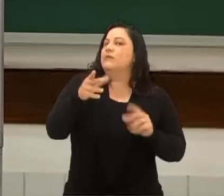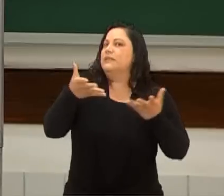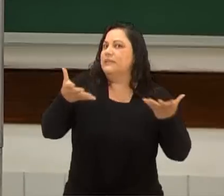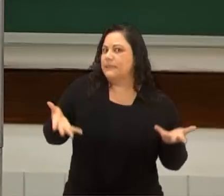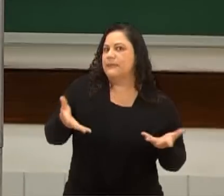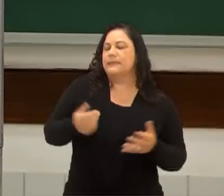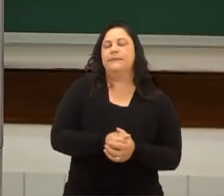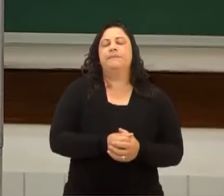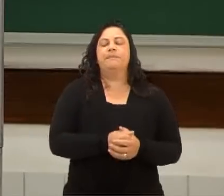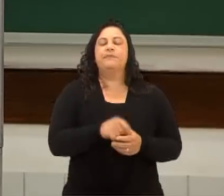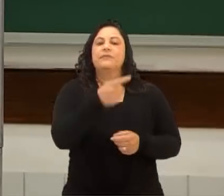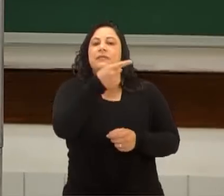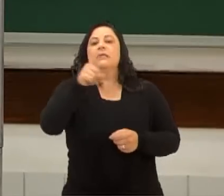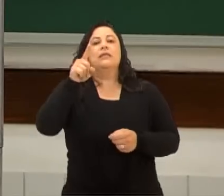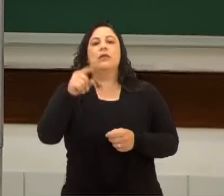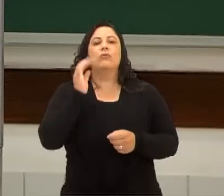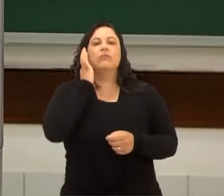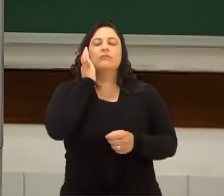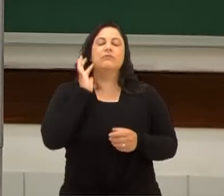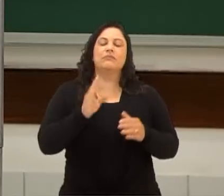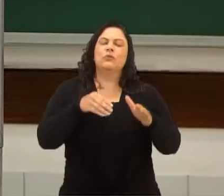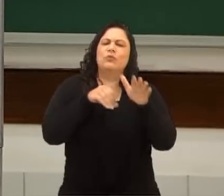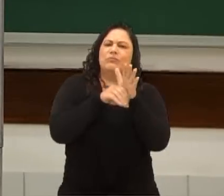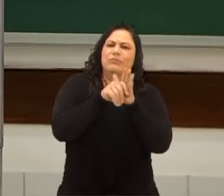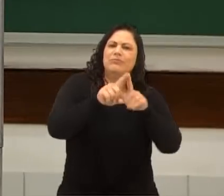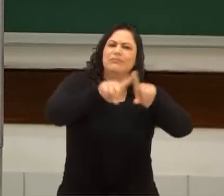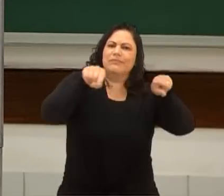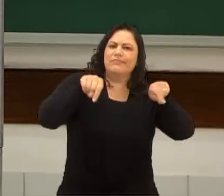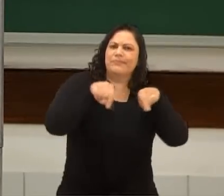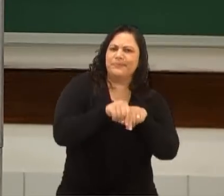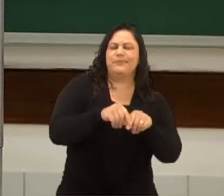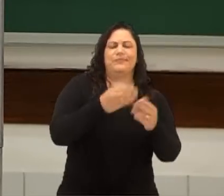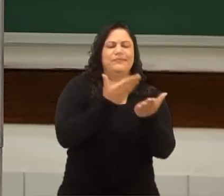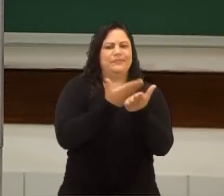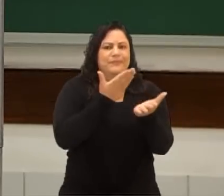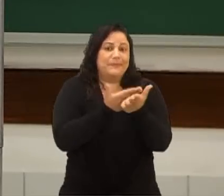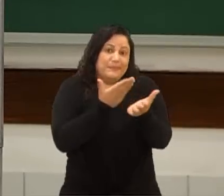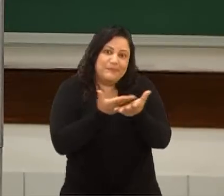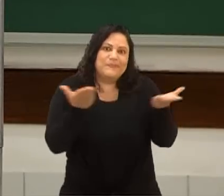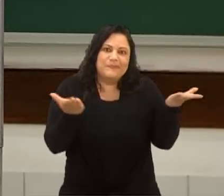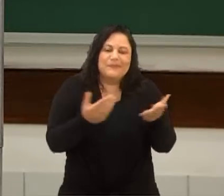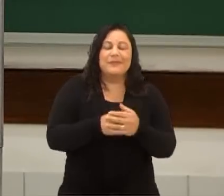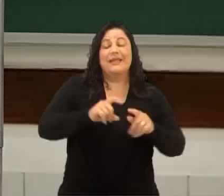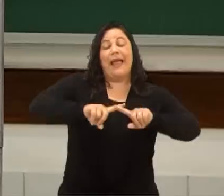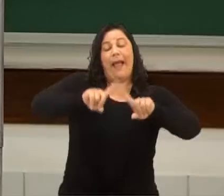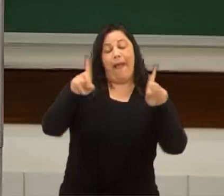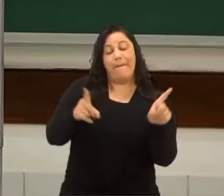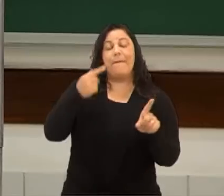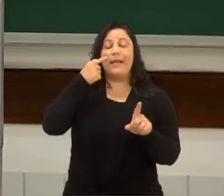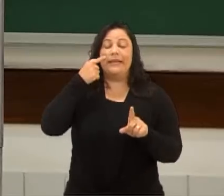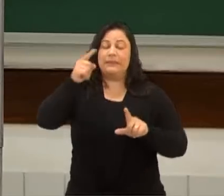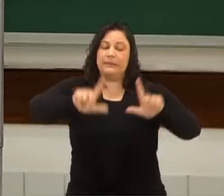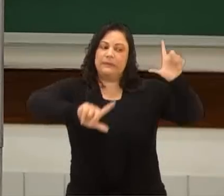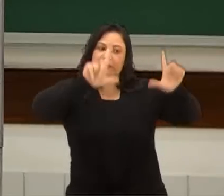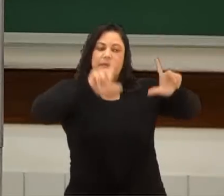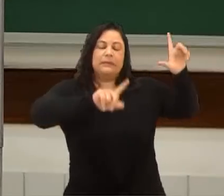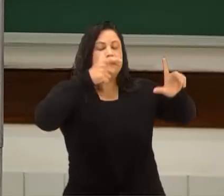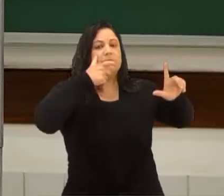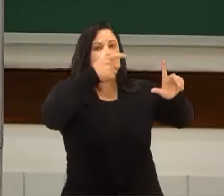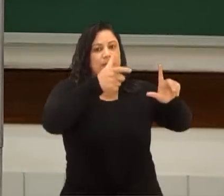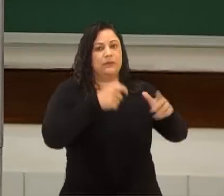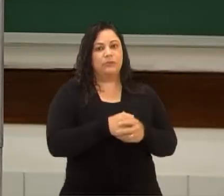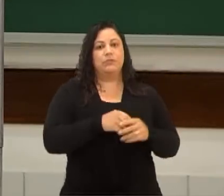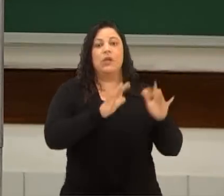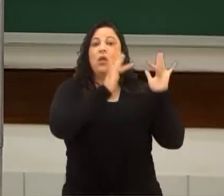não está acessando o Classroom, mas que está retirando as atividades impressas na sua escola, verifique quais serão as próximas datas para a retirada